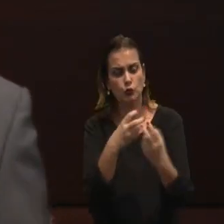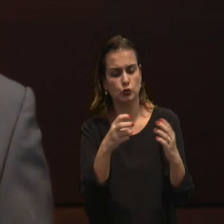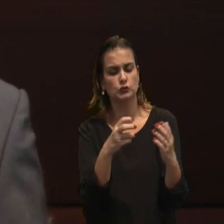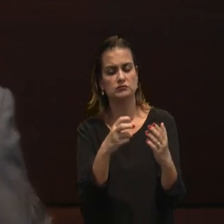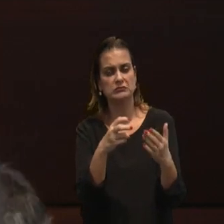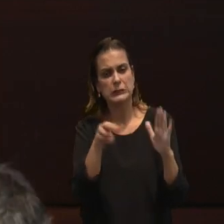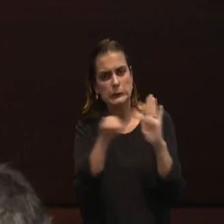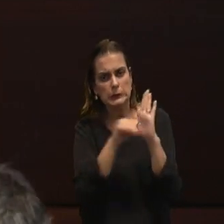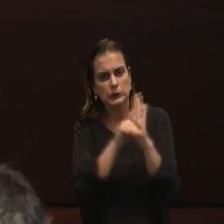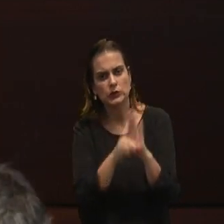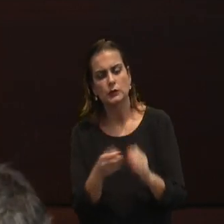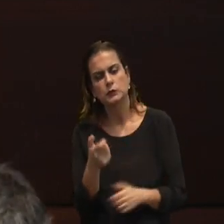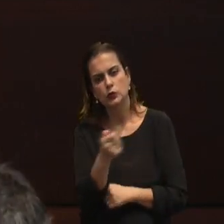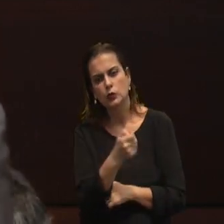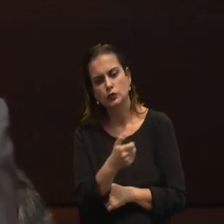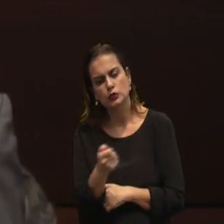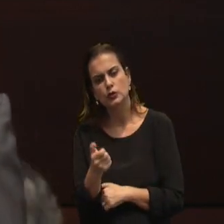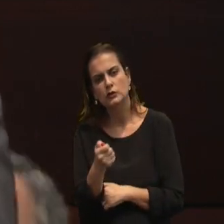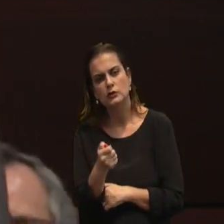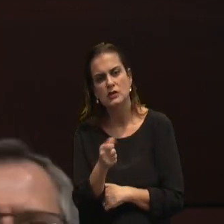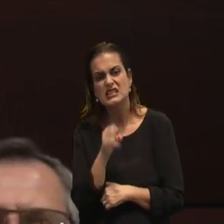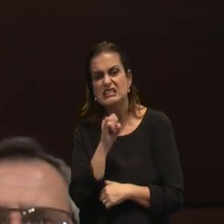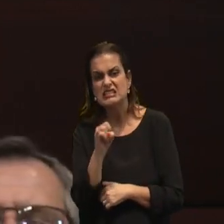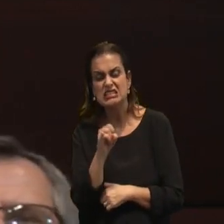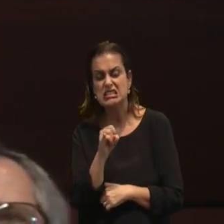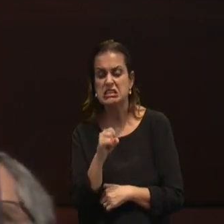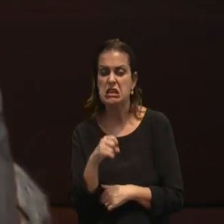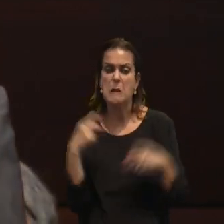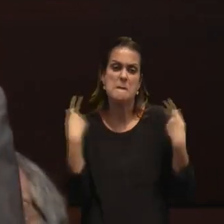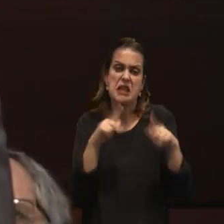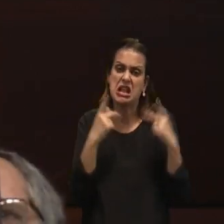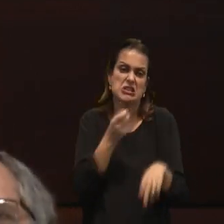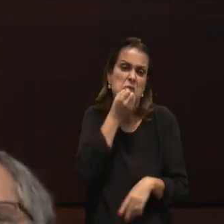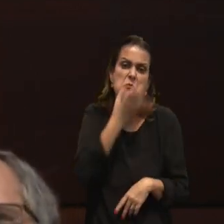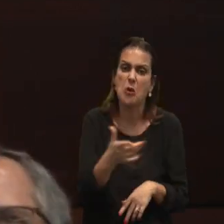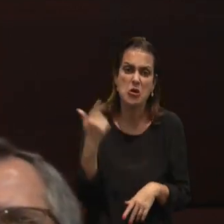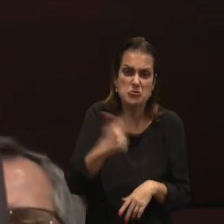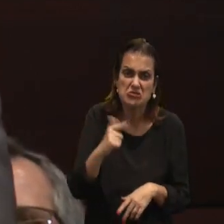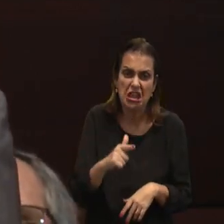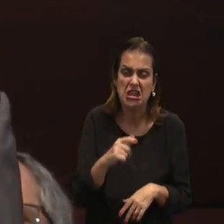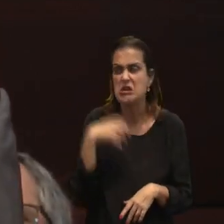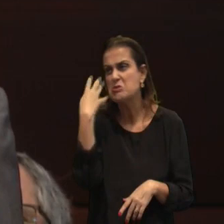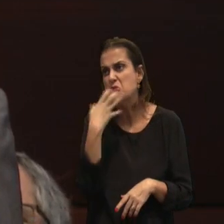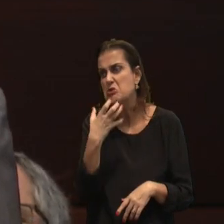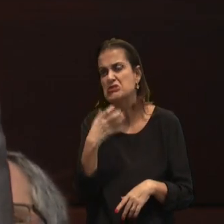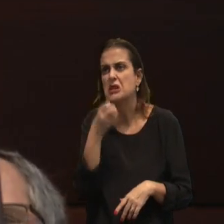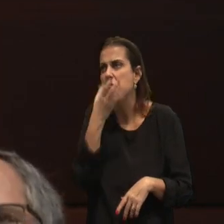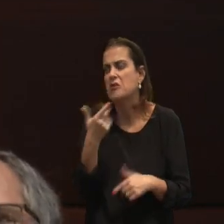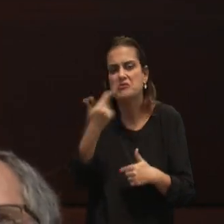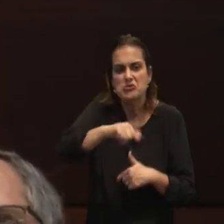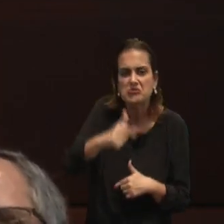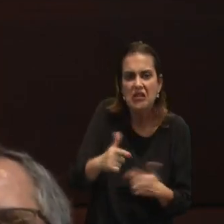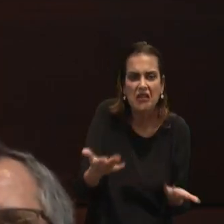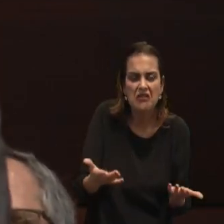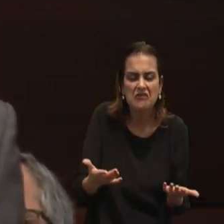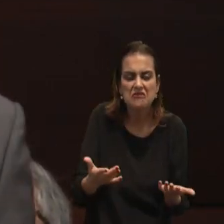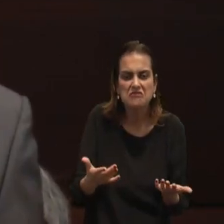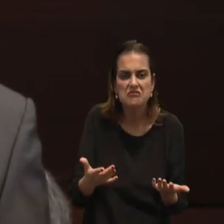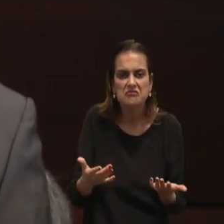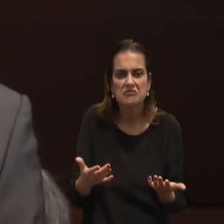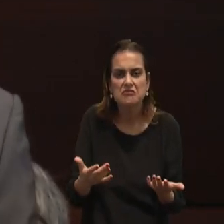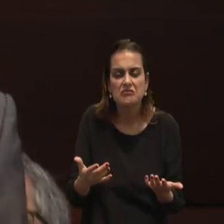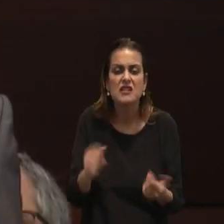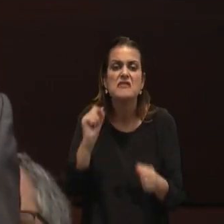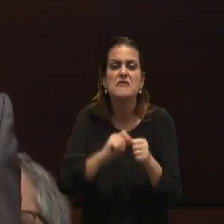com o controle na mão. Se eu não estou agradando da mensagem, não estou agradando do cântico, ou se alguma coisa não está me agradando, o que é que eu